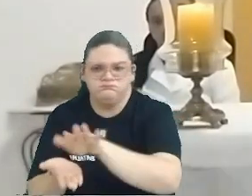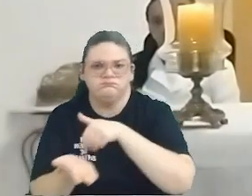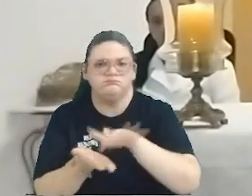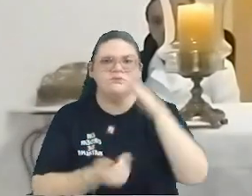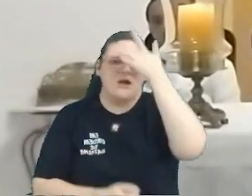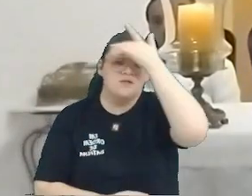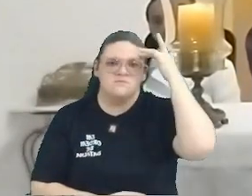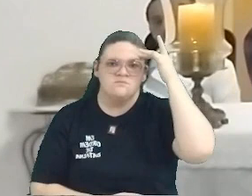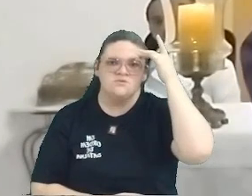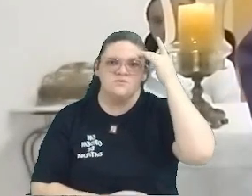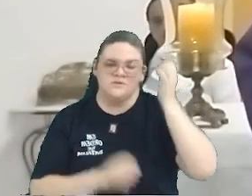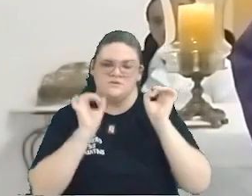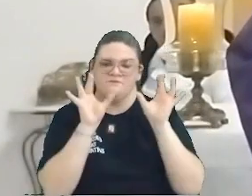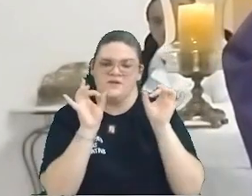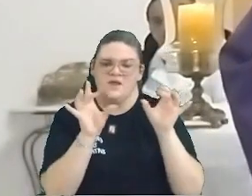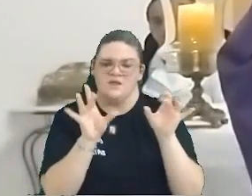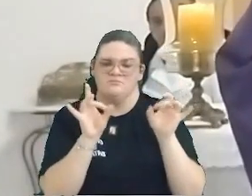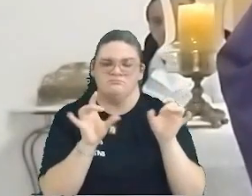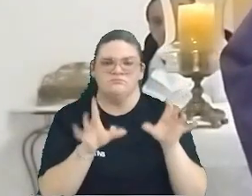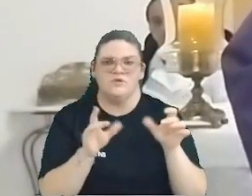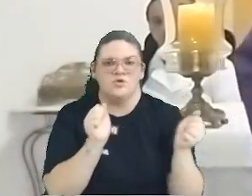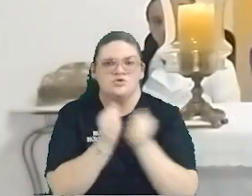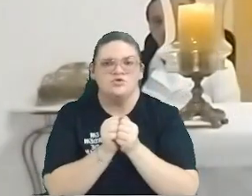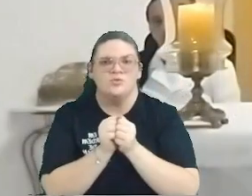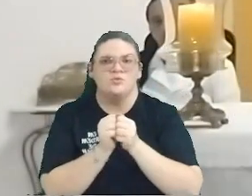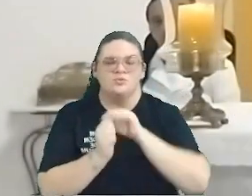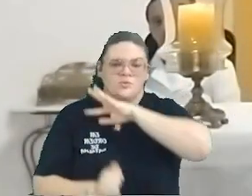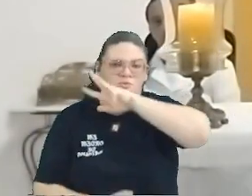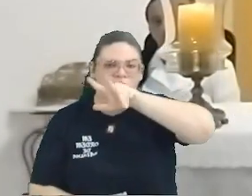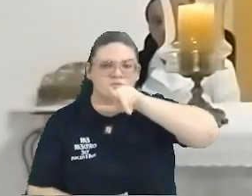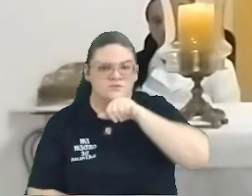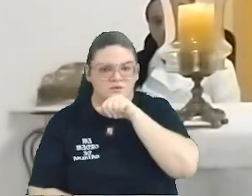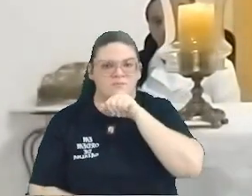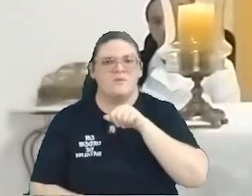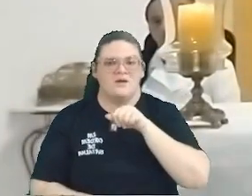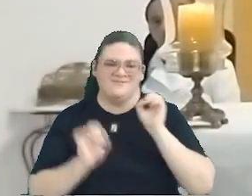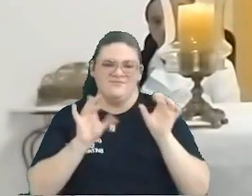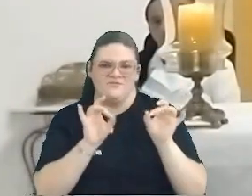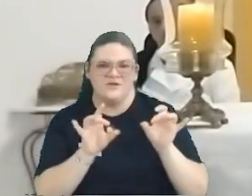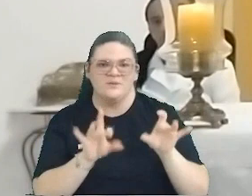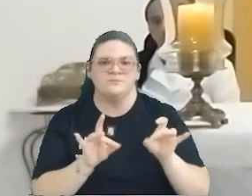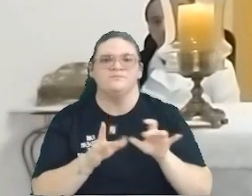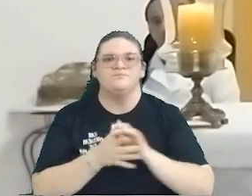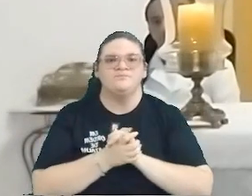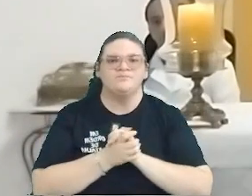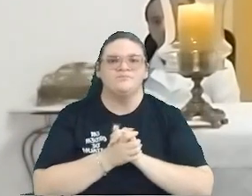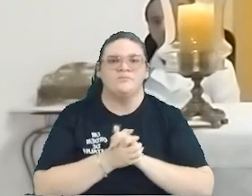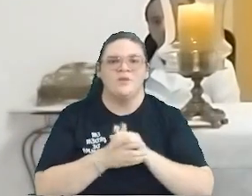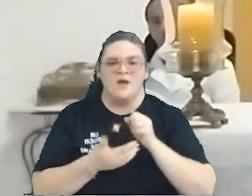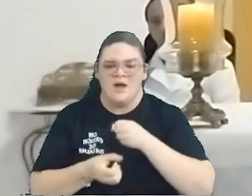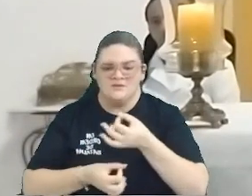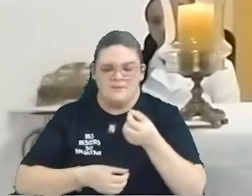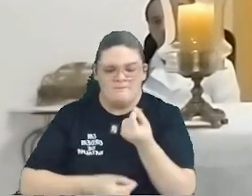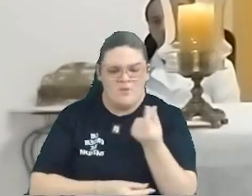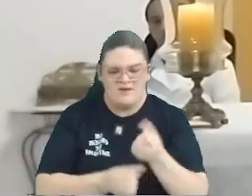templo, junto com as ovelhas e os bois, espalhou as moedas e derrubou as